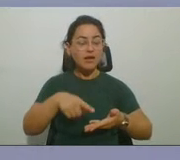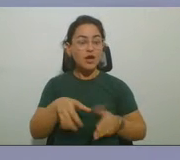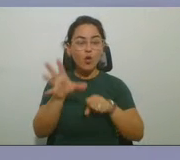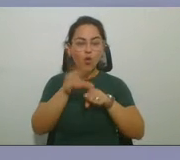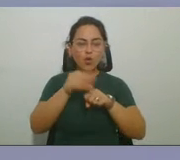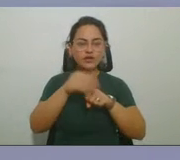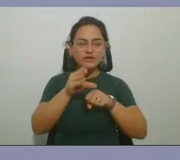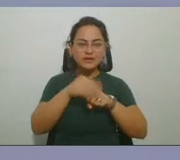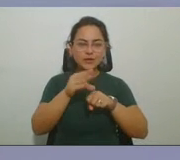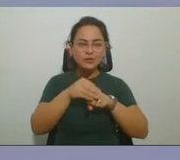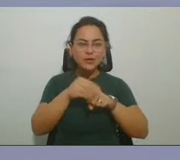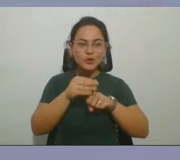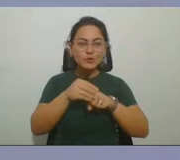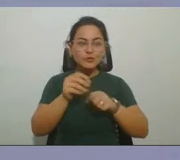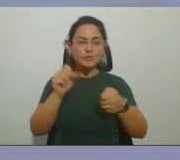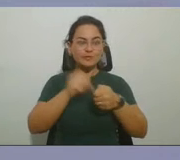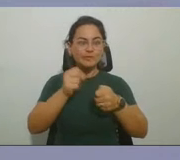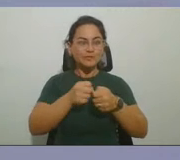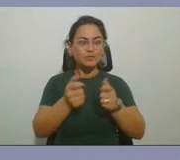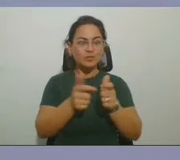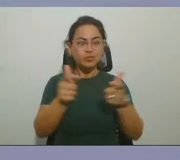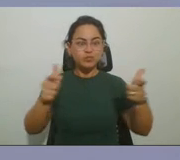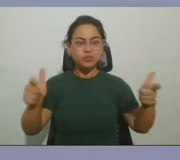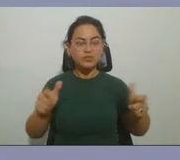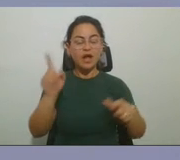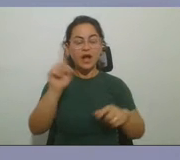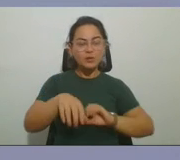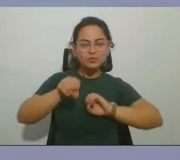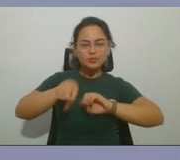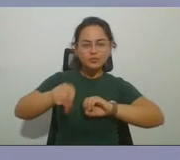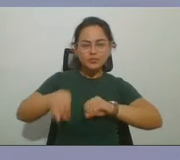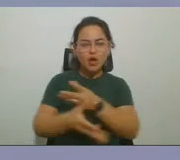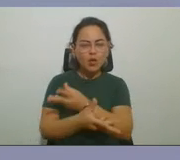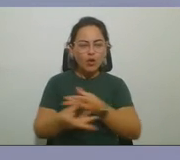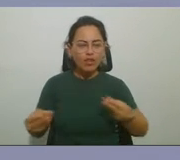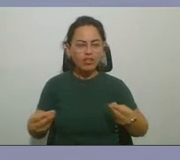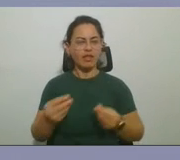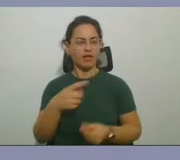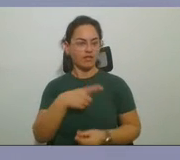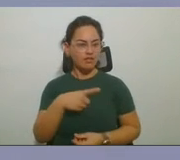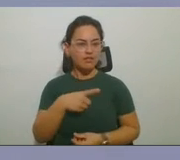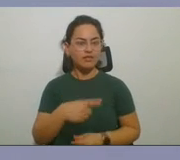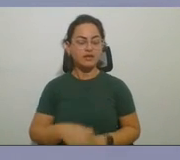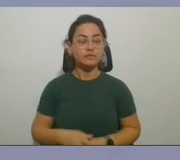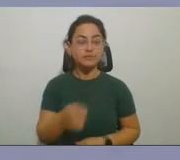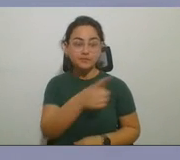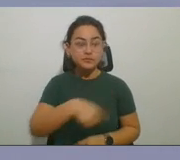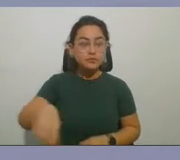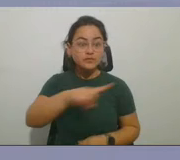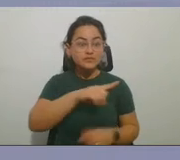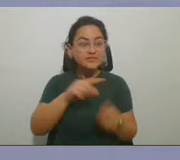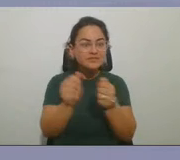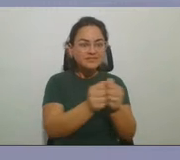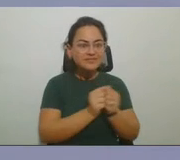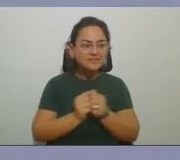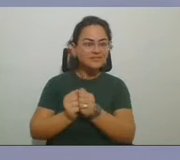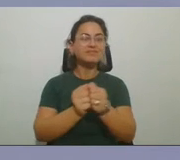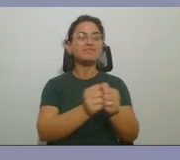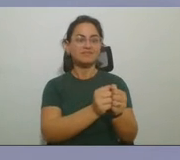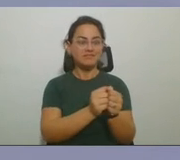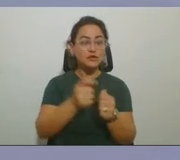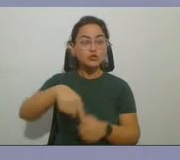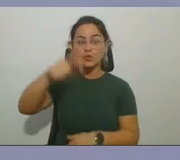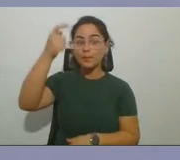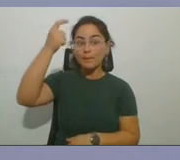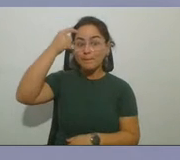para uma educação de qualidade. Que nestes dias possamos juntos reconfigurar nossos